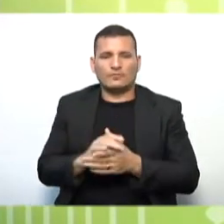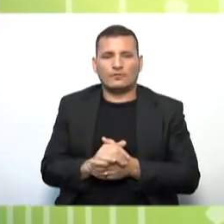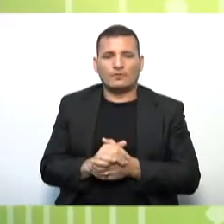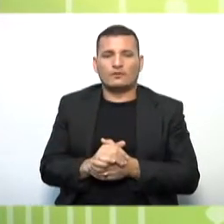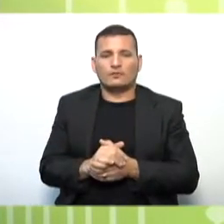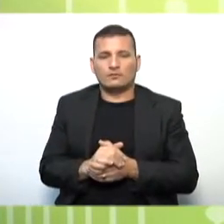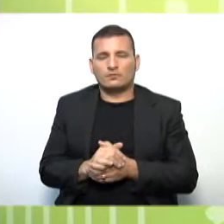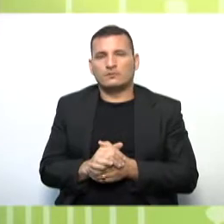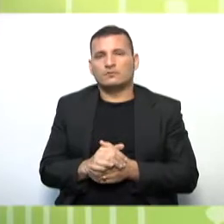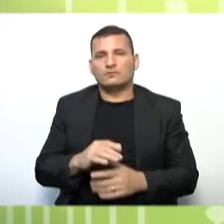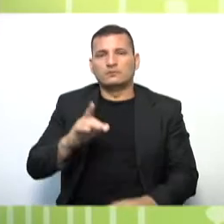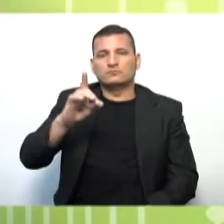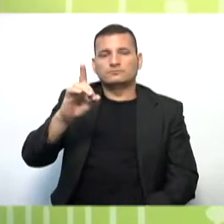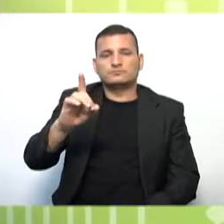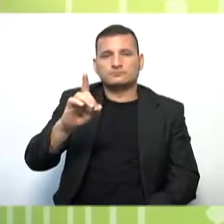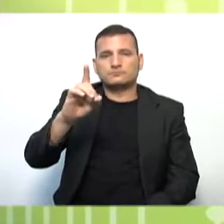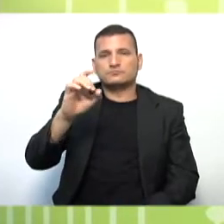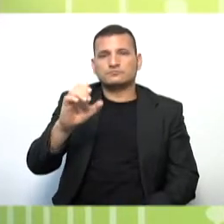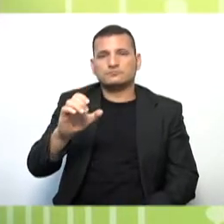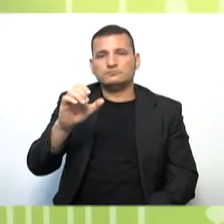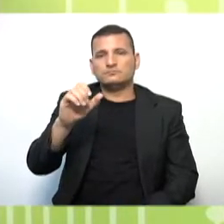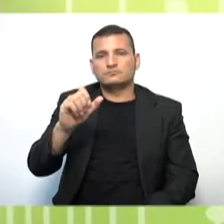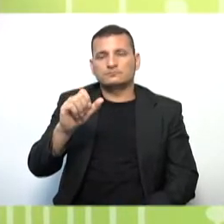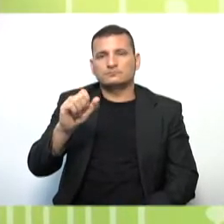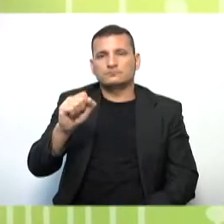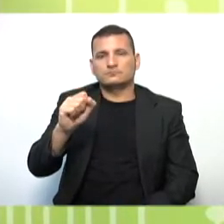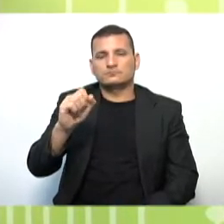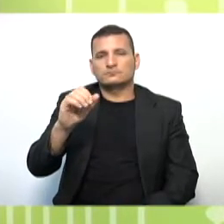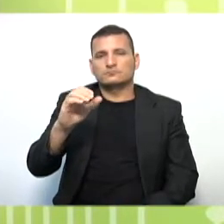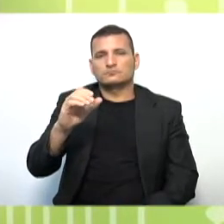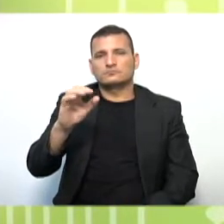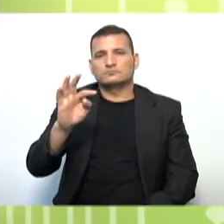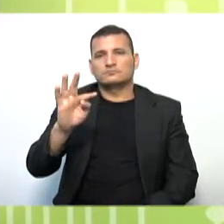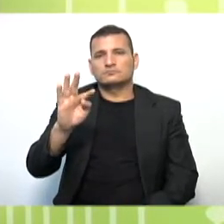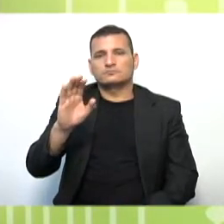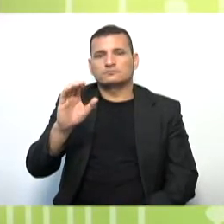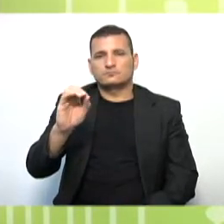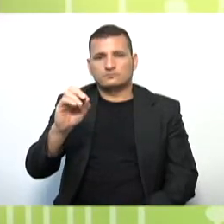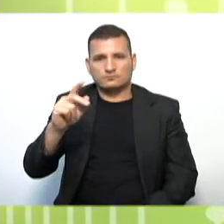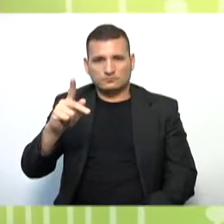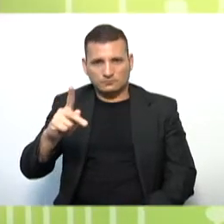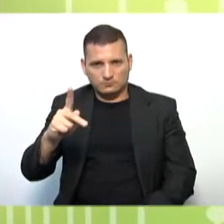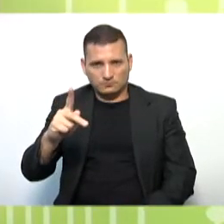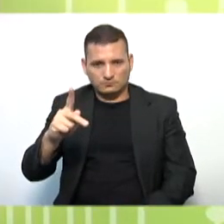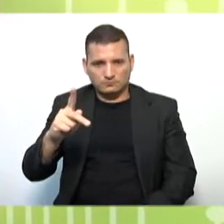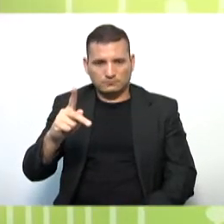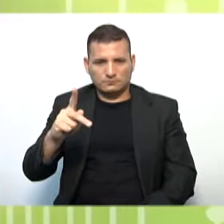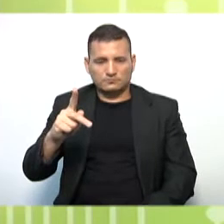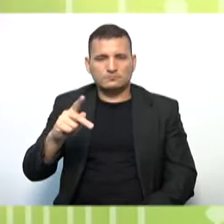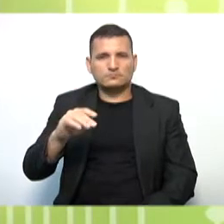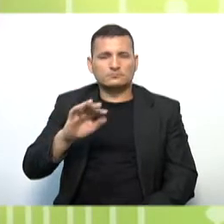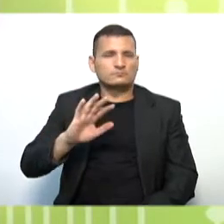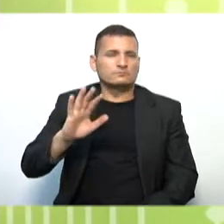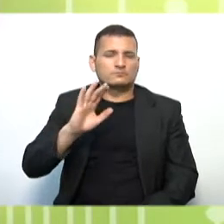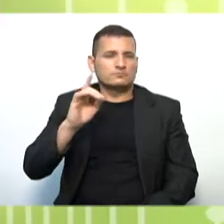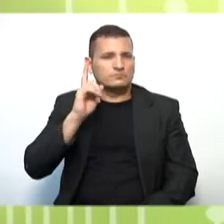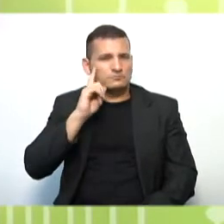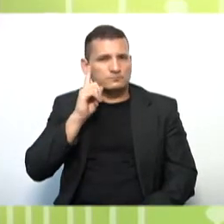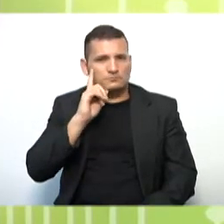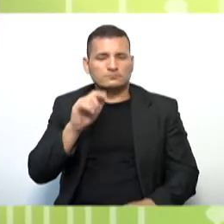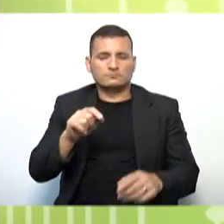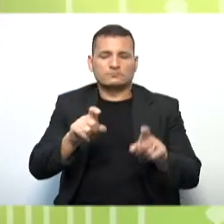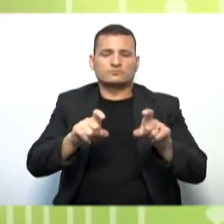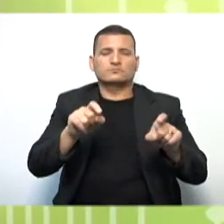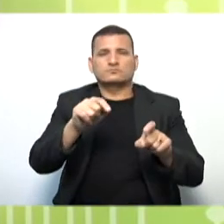o desktop, que é aquele para atividades corriqueiras, professor, ou seja, do nosso dia a dia, nosso computador